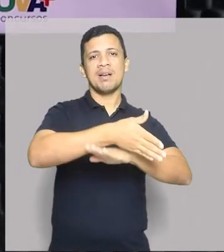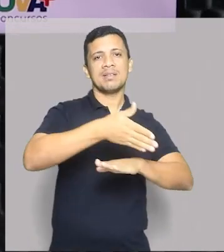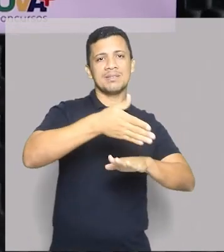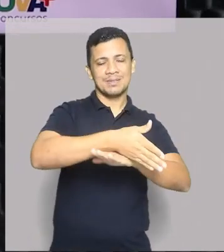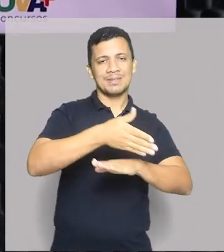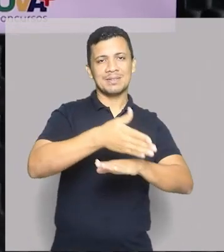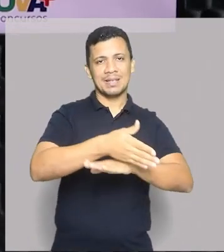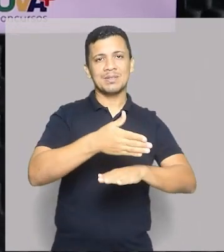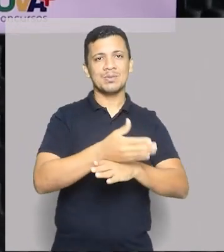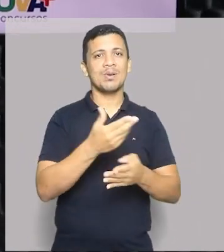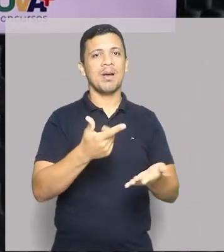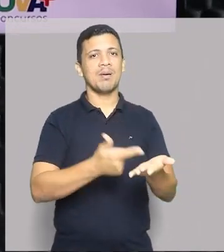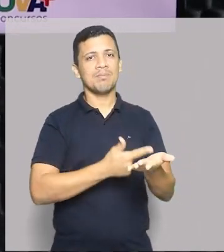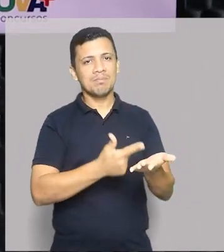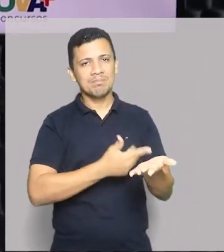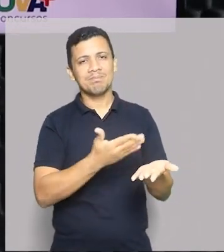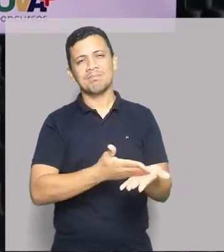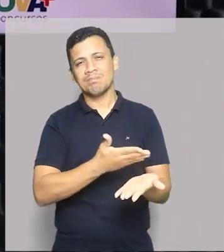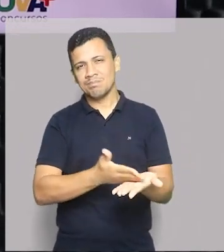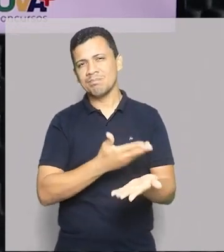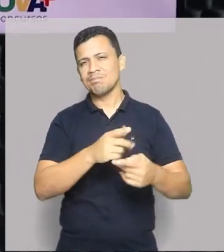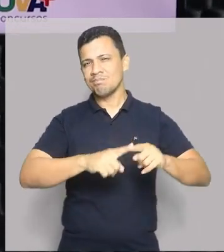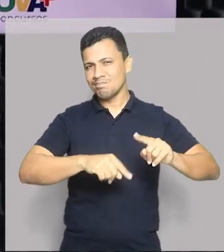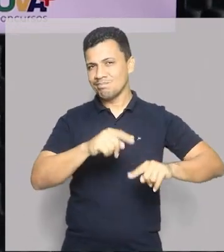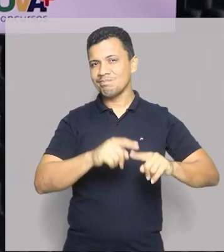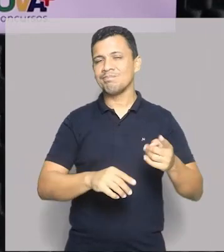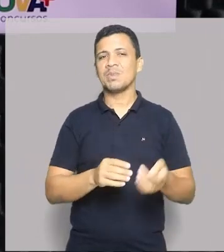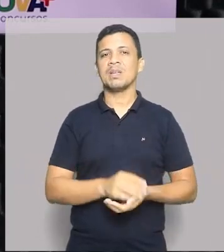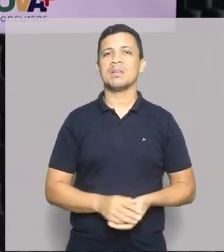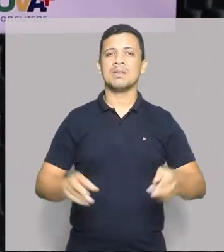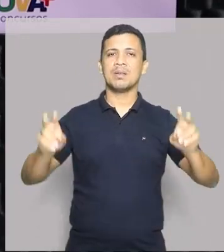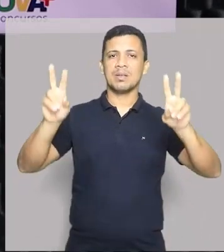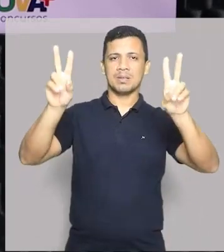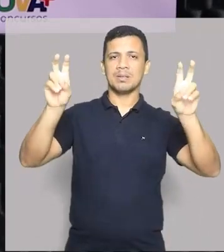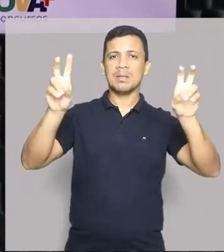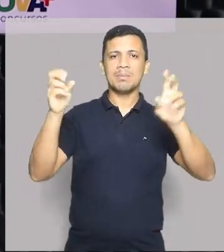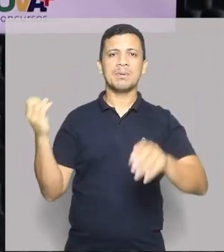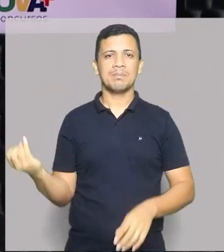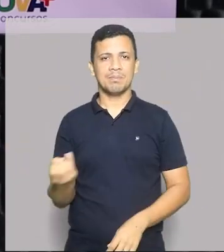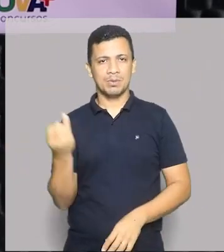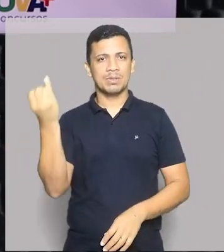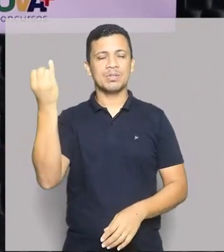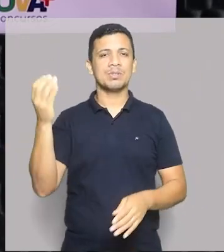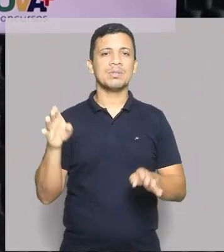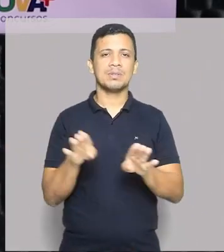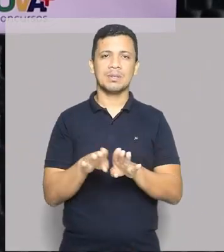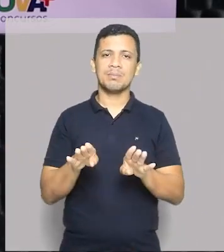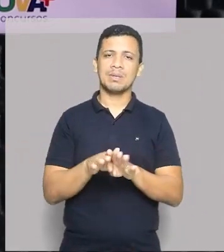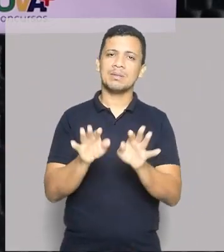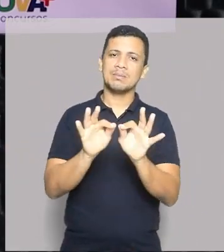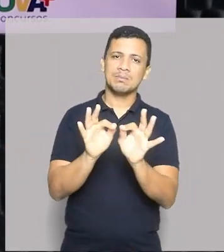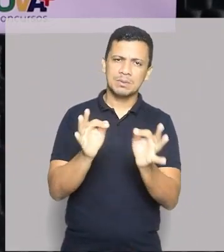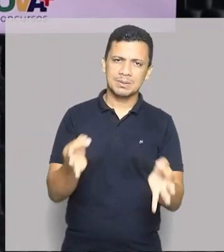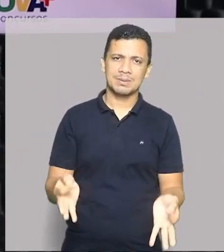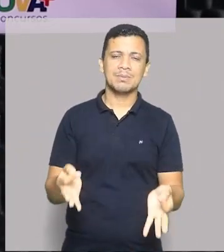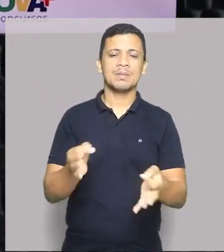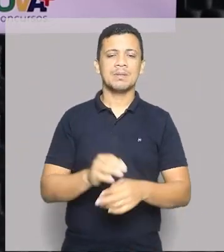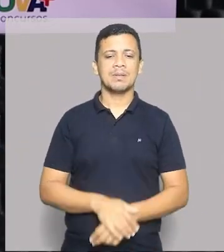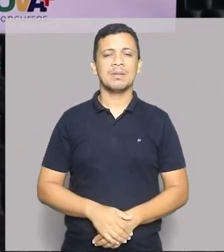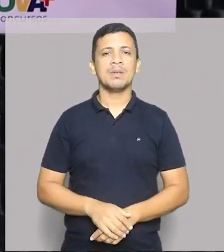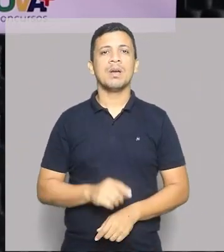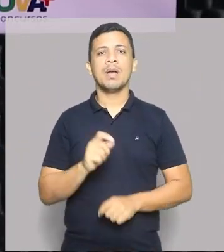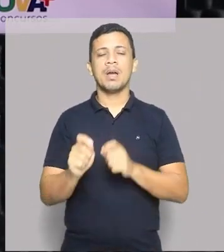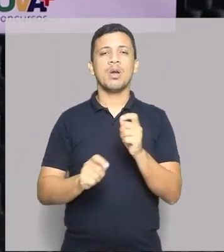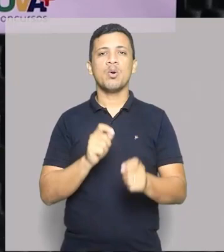à apostila, tá bom? Hoje nós vamos falar sobre um assunto importante e também bem simples. Nós vamos falar sobre